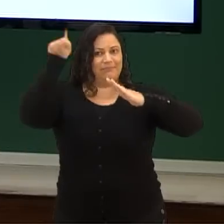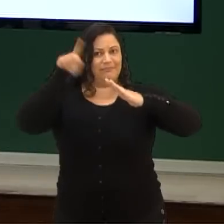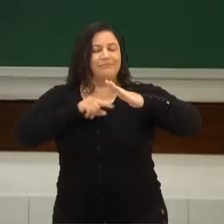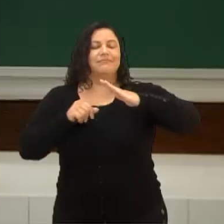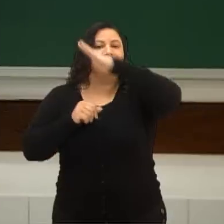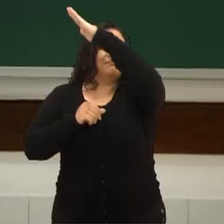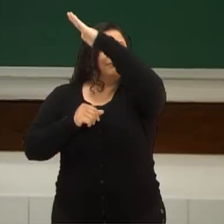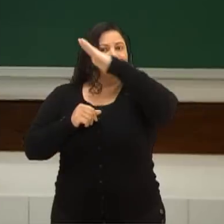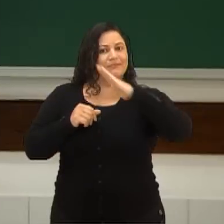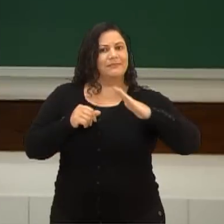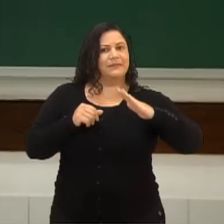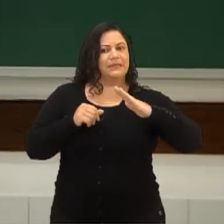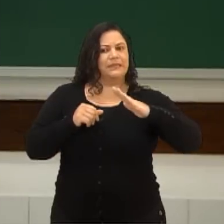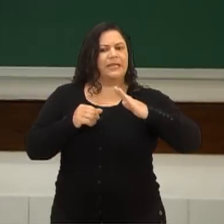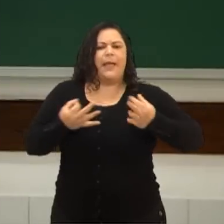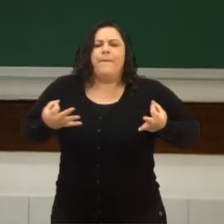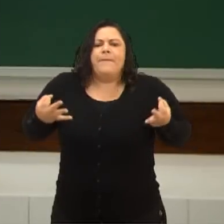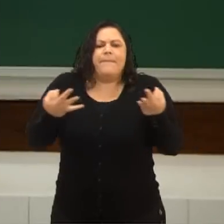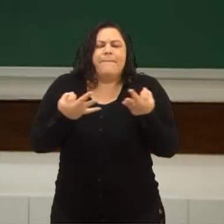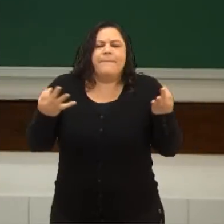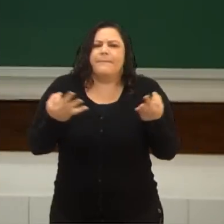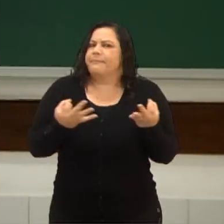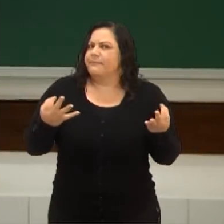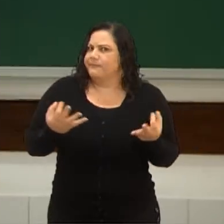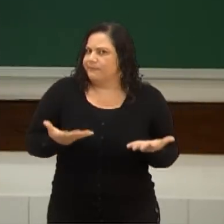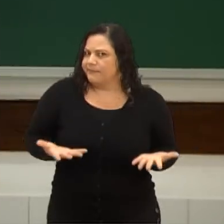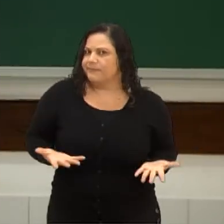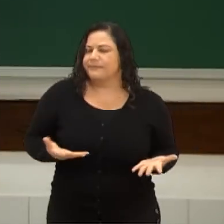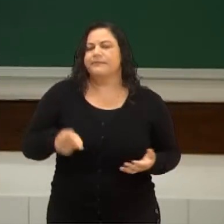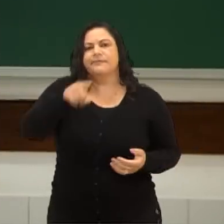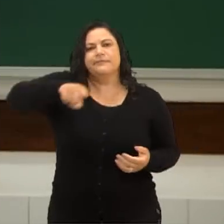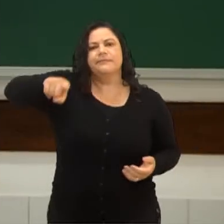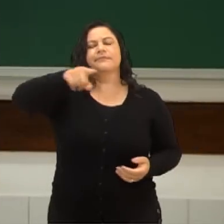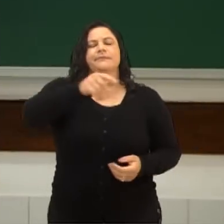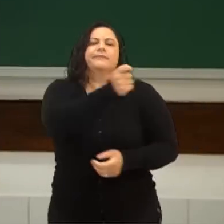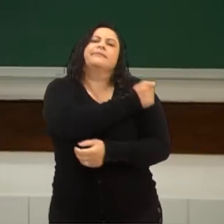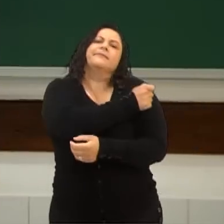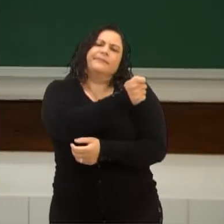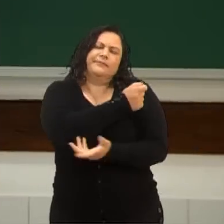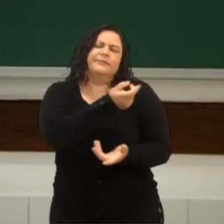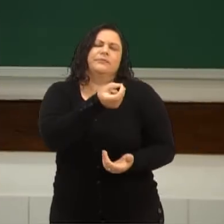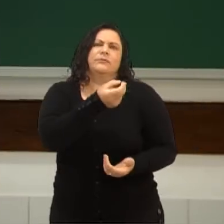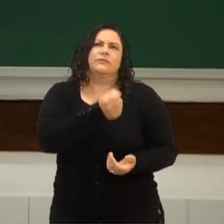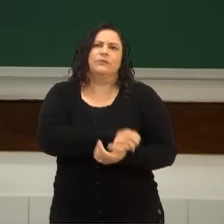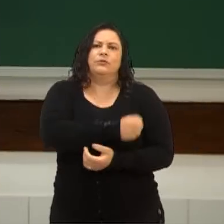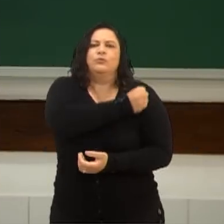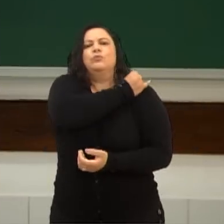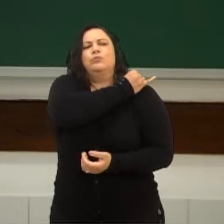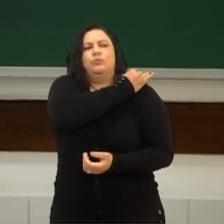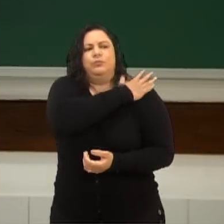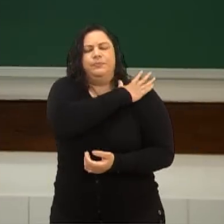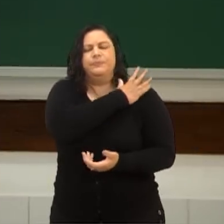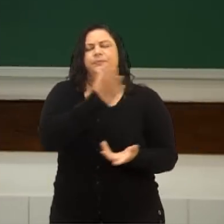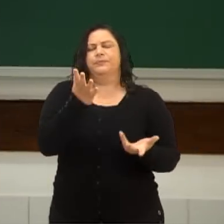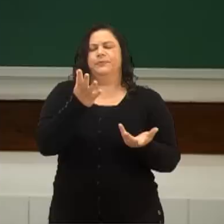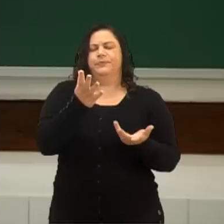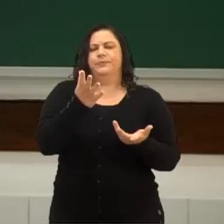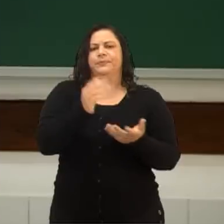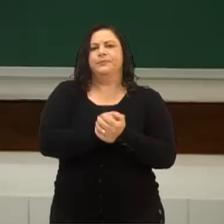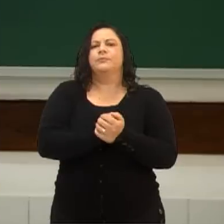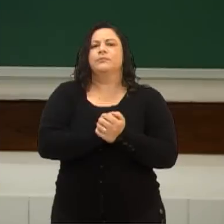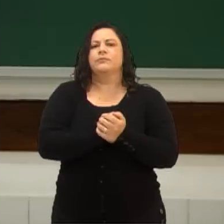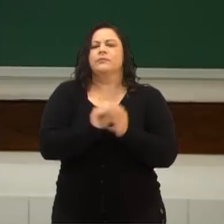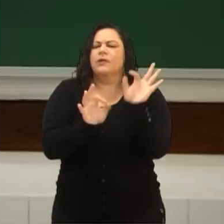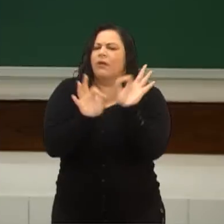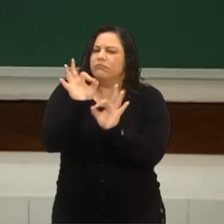numa diagonal perfeita. Você estudante do ensino médio, vai montar um